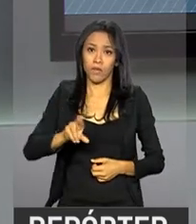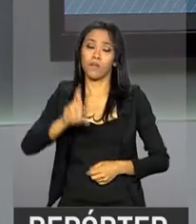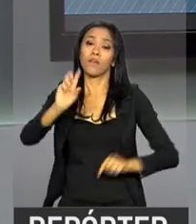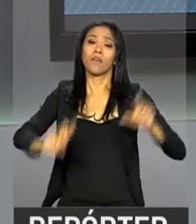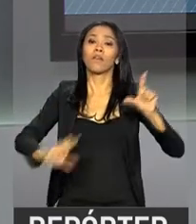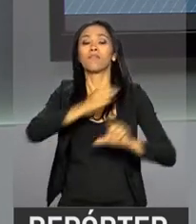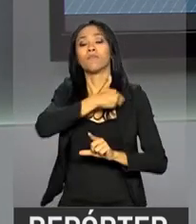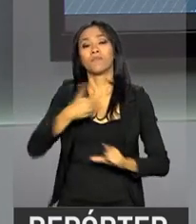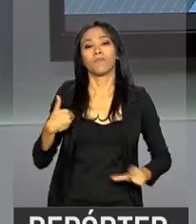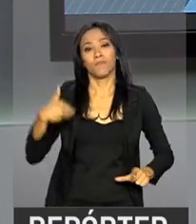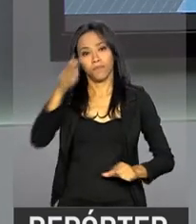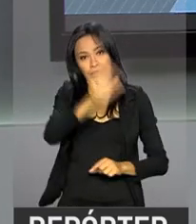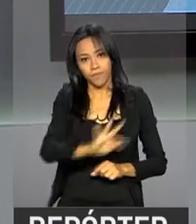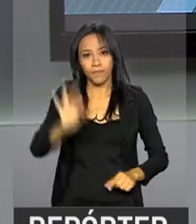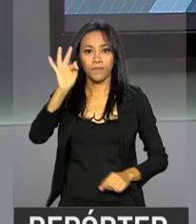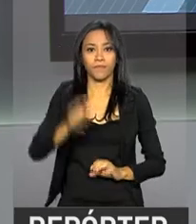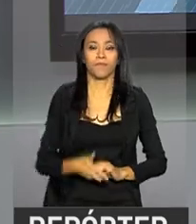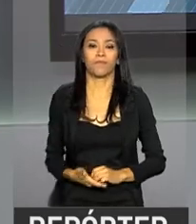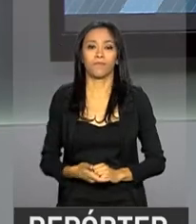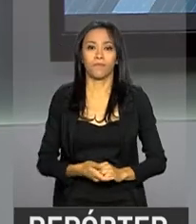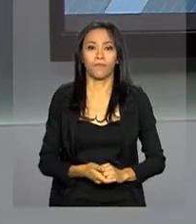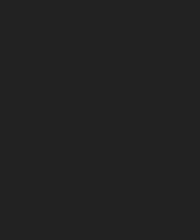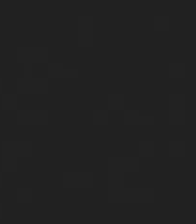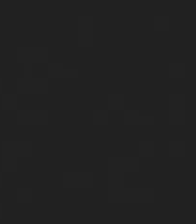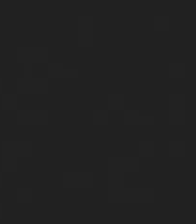nbr a tv do governo federal